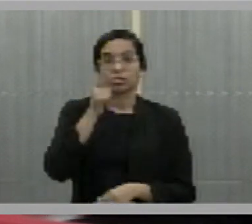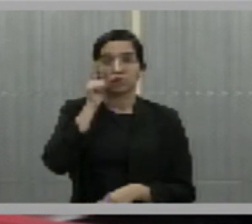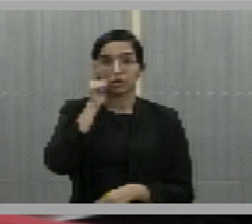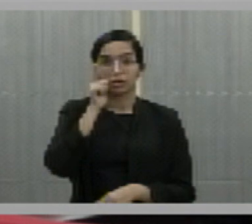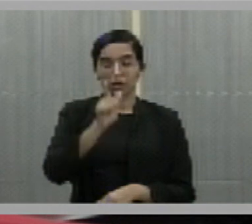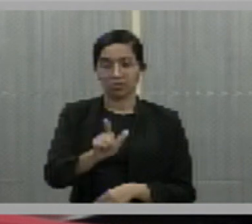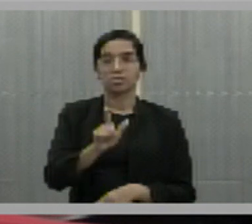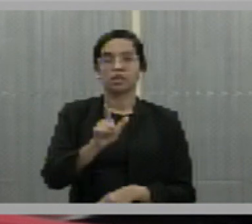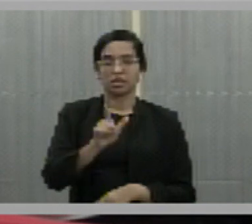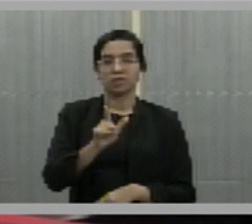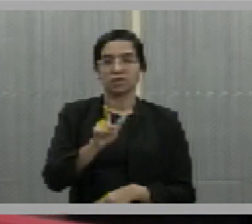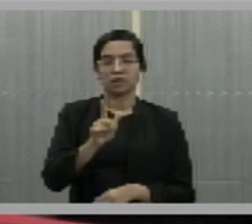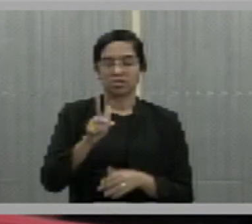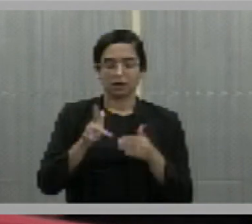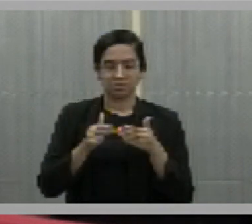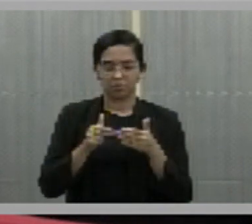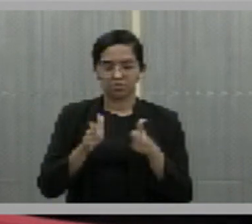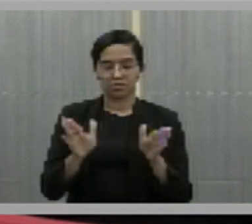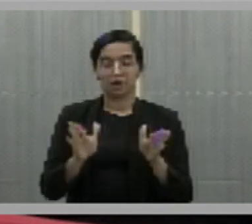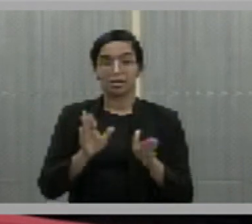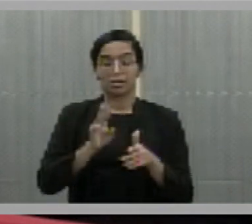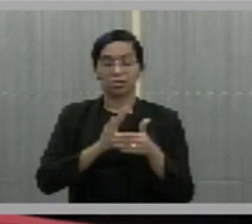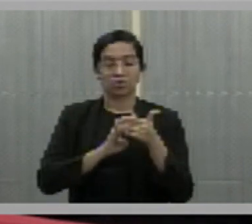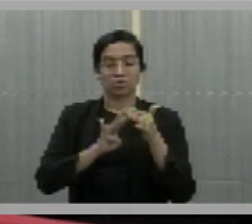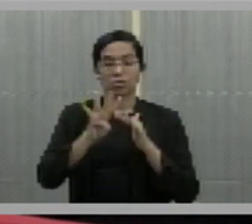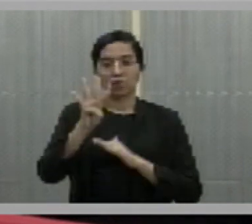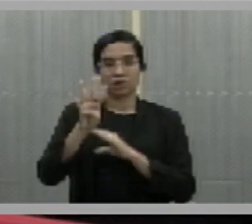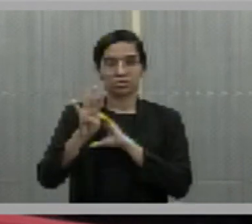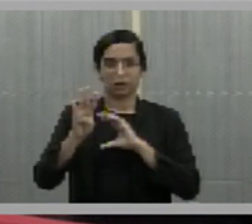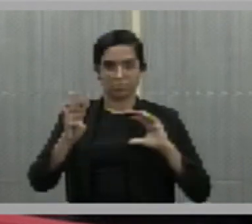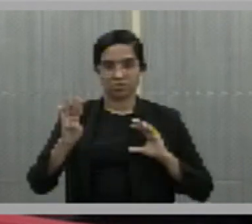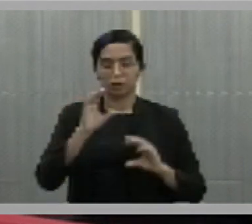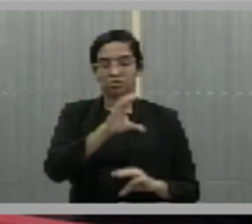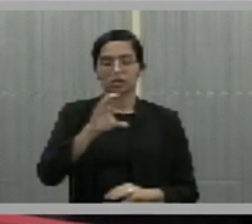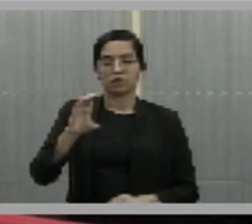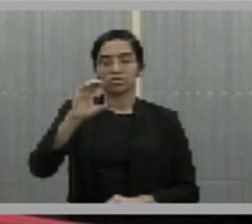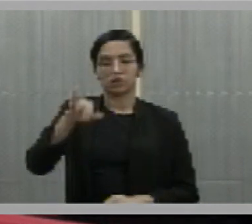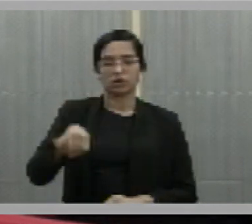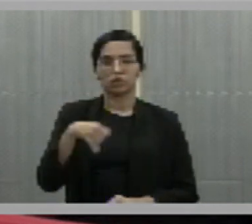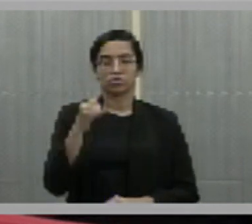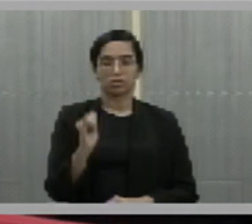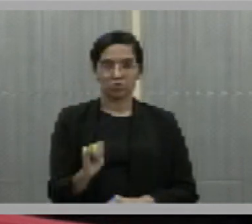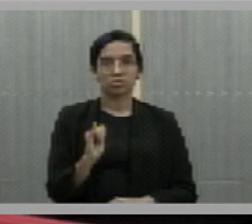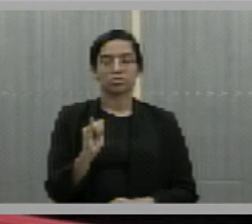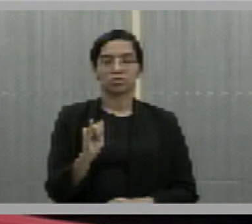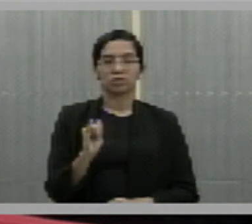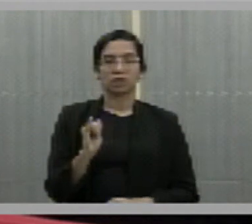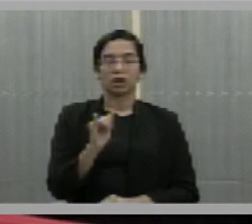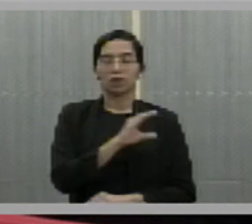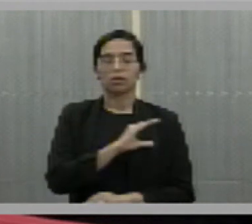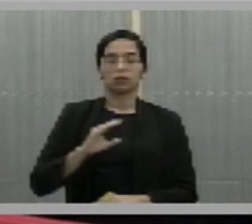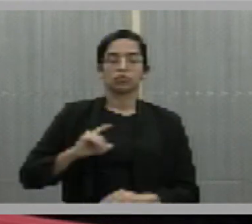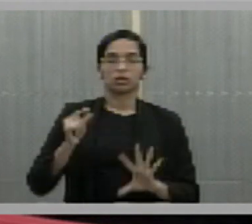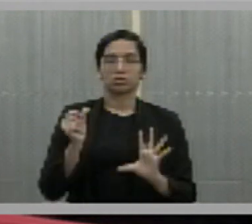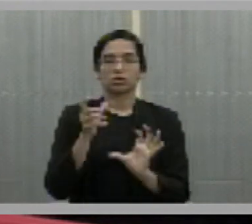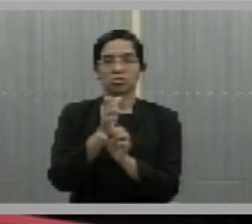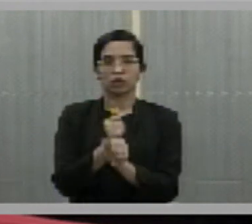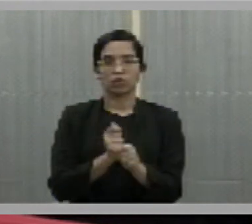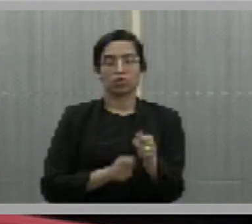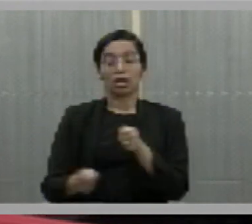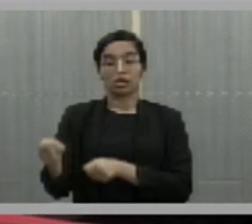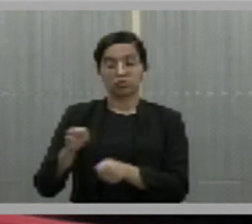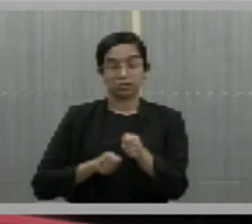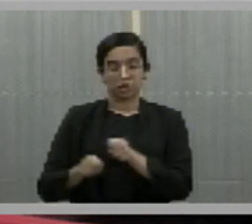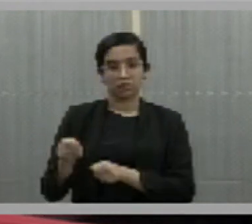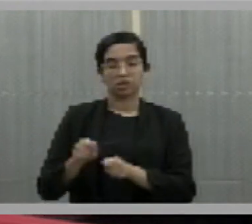recorde 4 comissões: Comissão de Constituição e Justiça, Comissão de Finanças, Comissão de